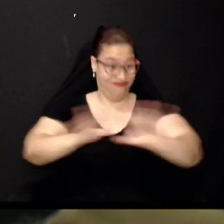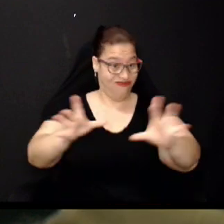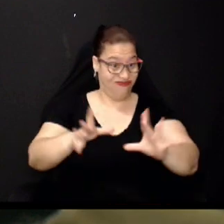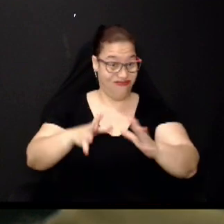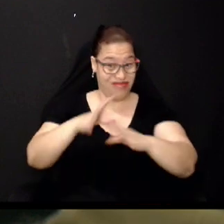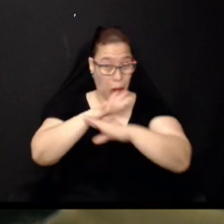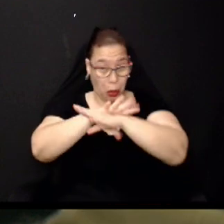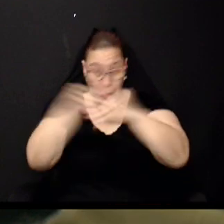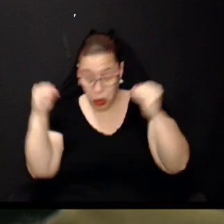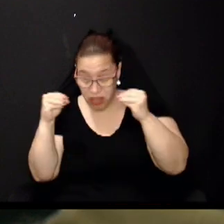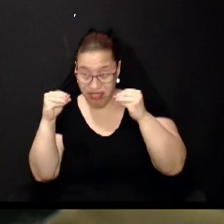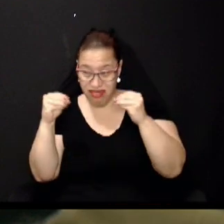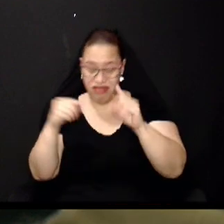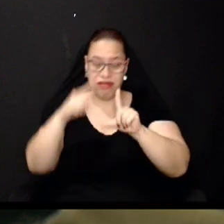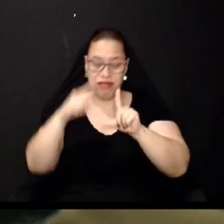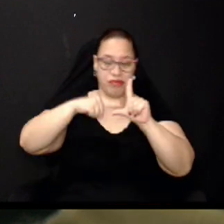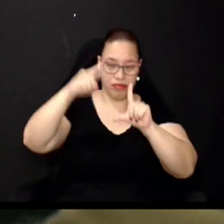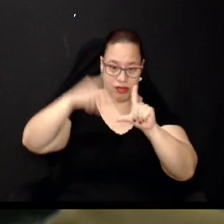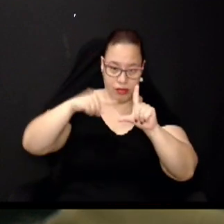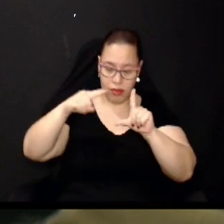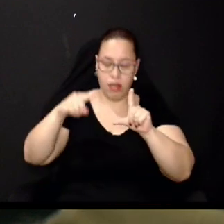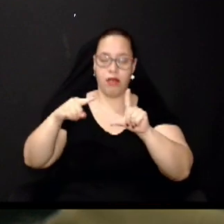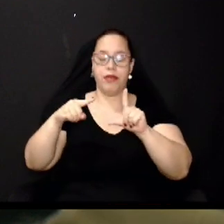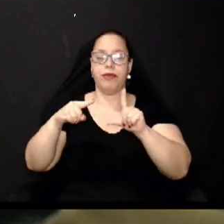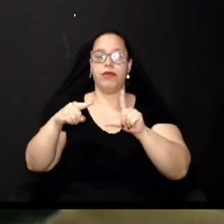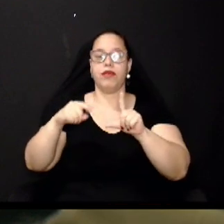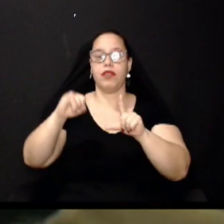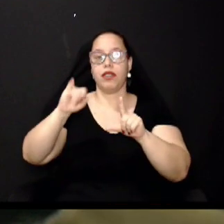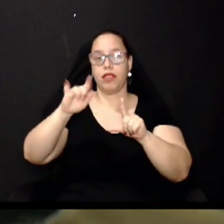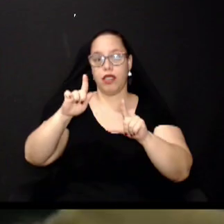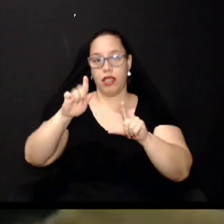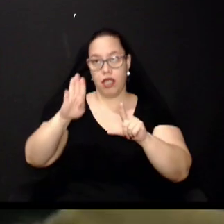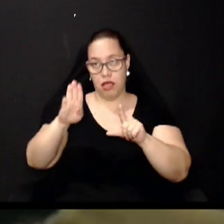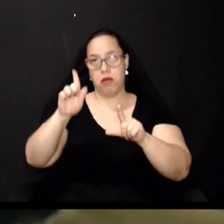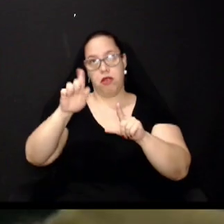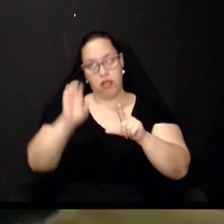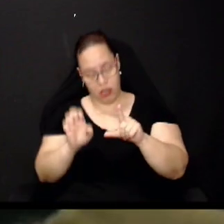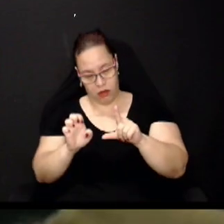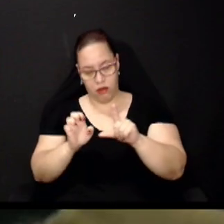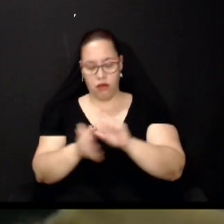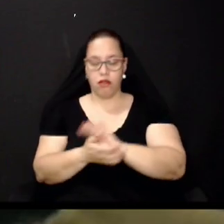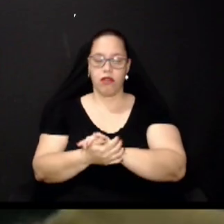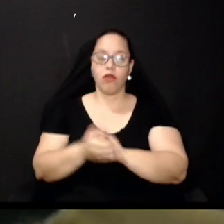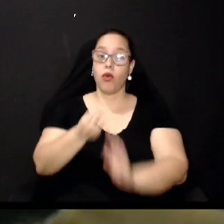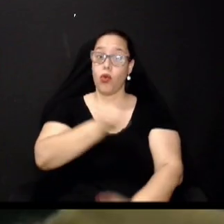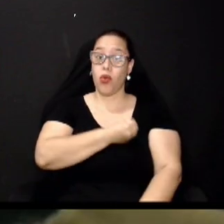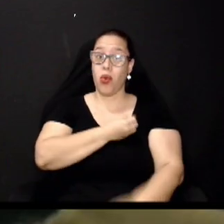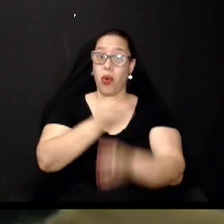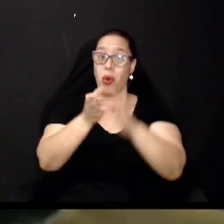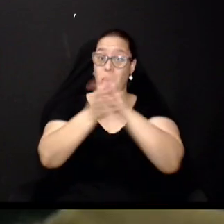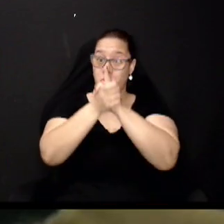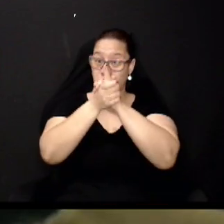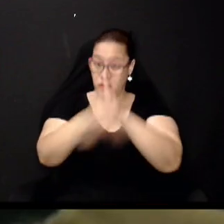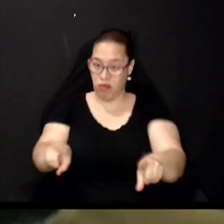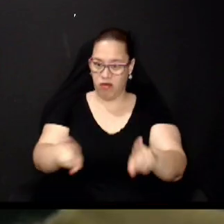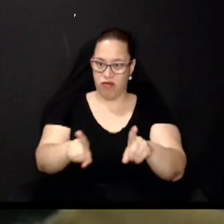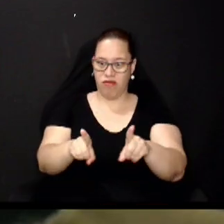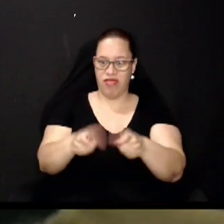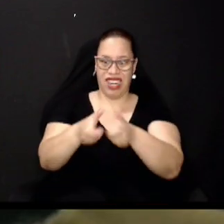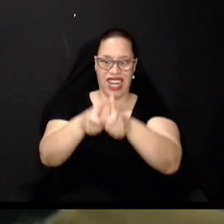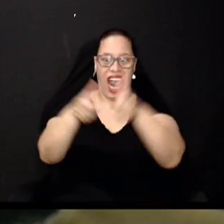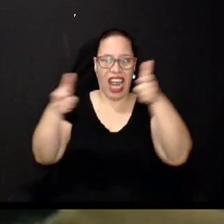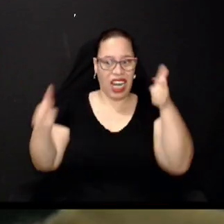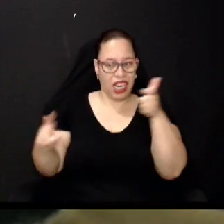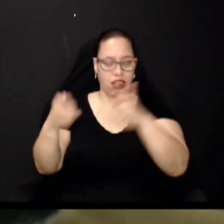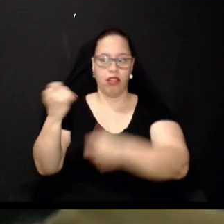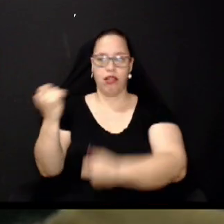Segundo dados do Instituto Brasileiro de Geografia e Estatística, IBGE, o número de divórcios no país tem aumentado e é fundamental a gente